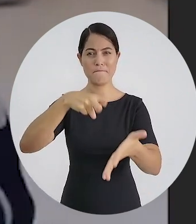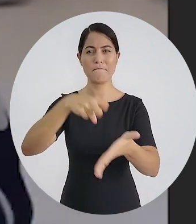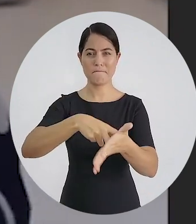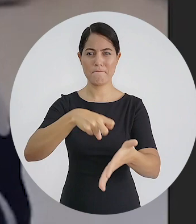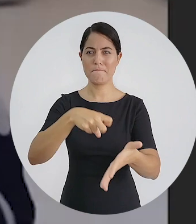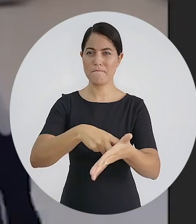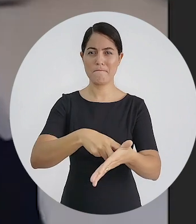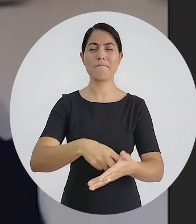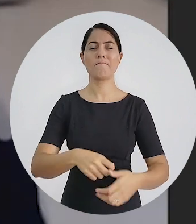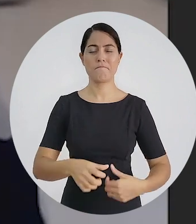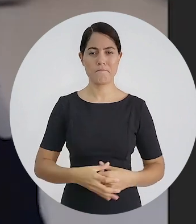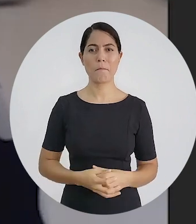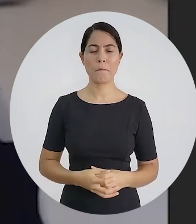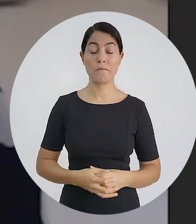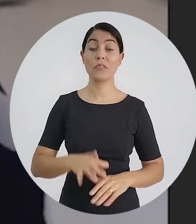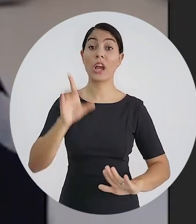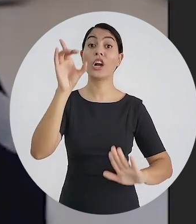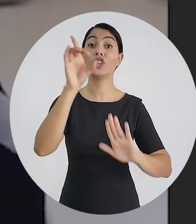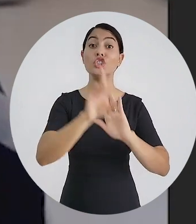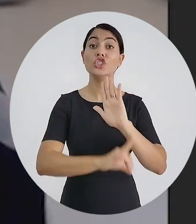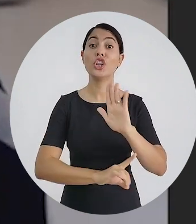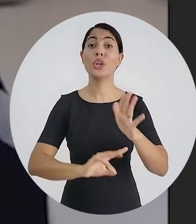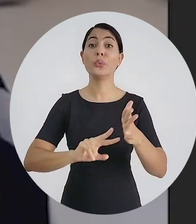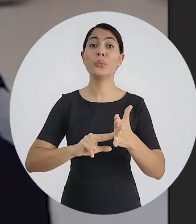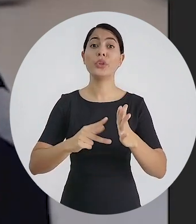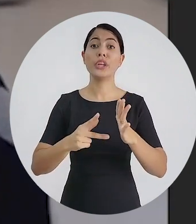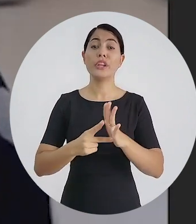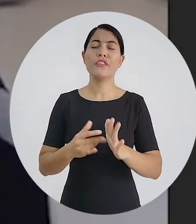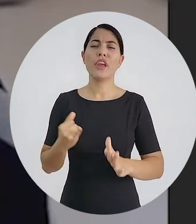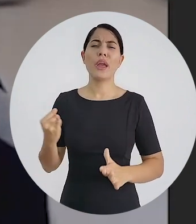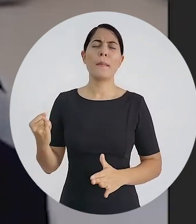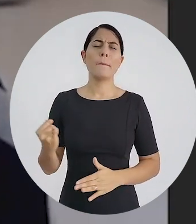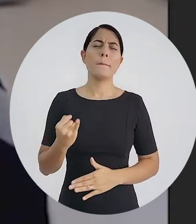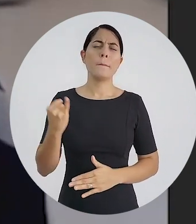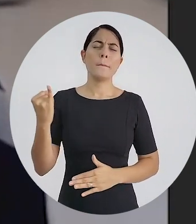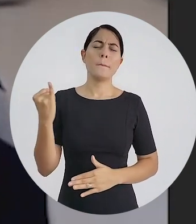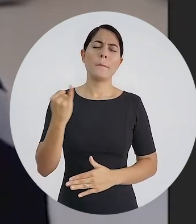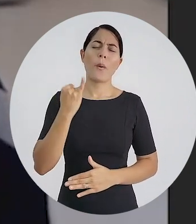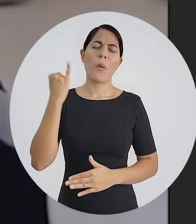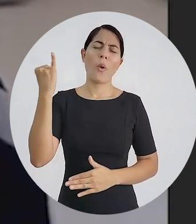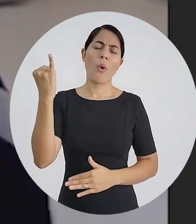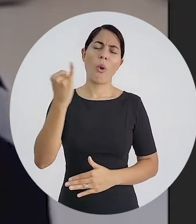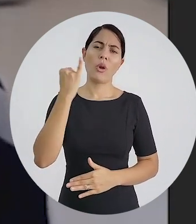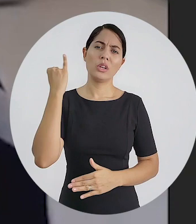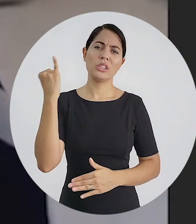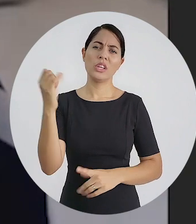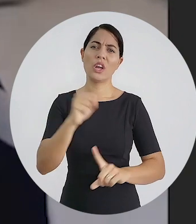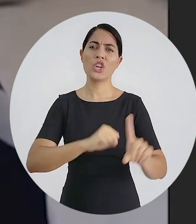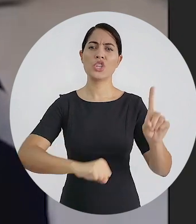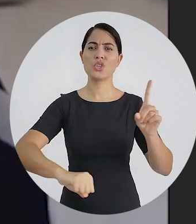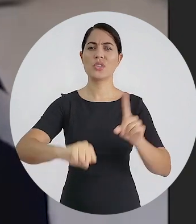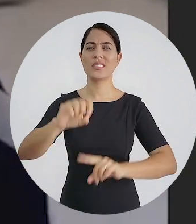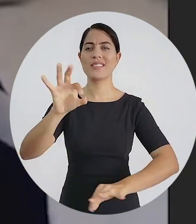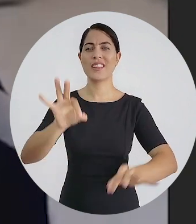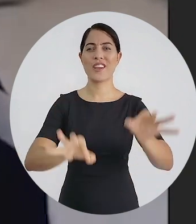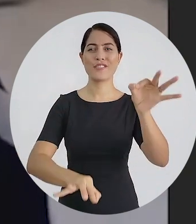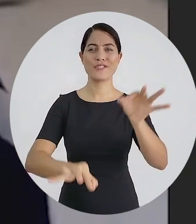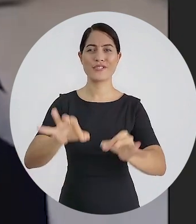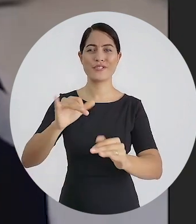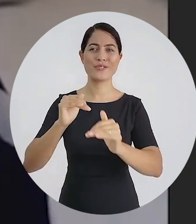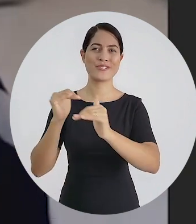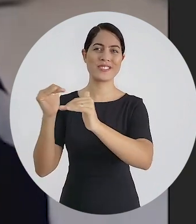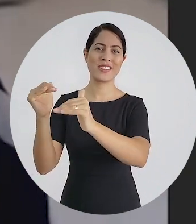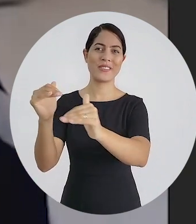sociedade, não ficará impune. O direito é um importante instrumento para a construção de uma sociedade mais